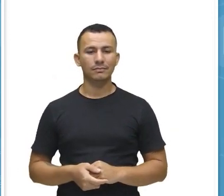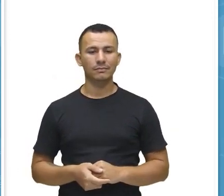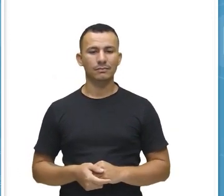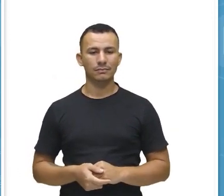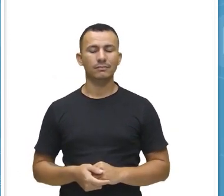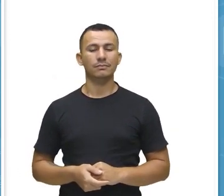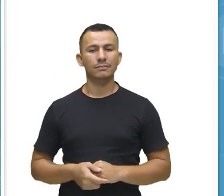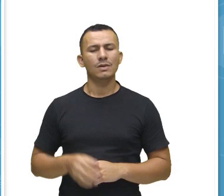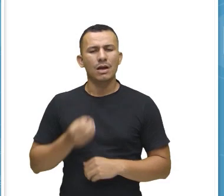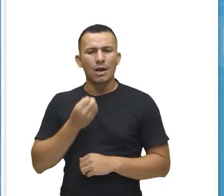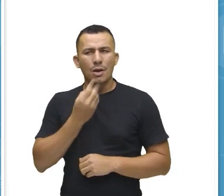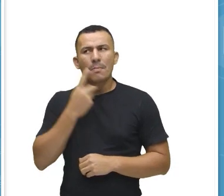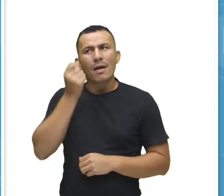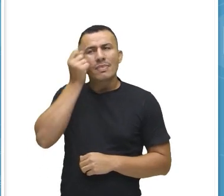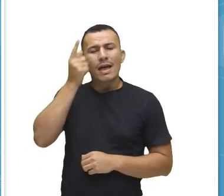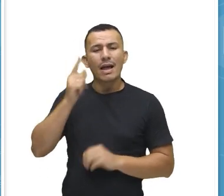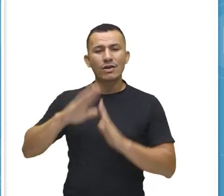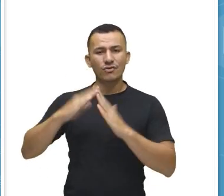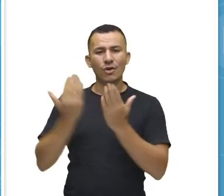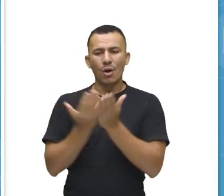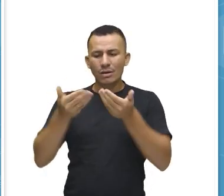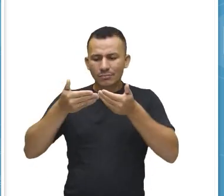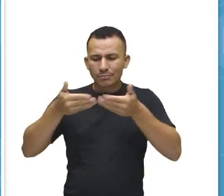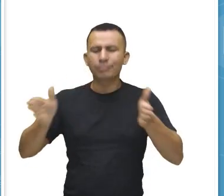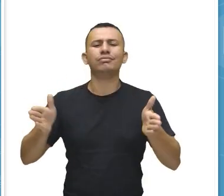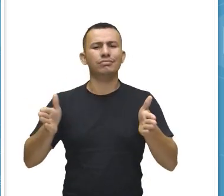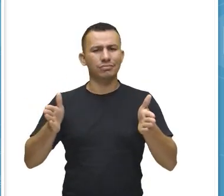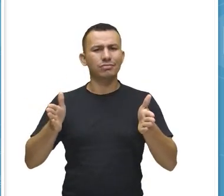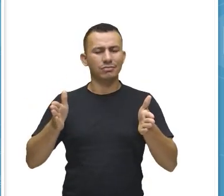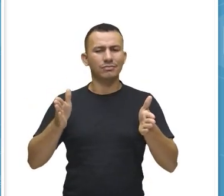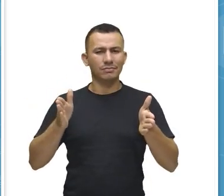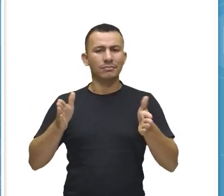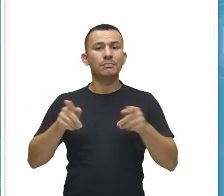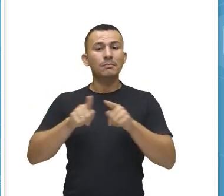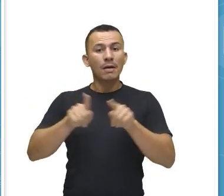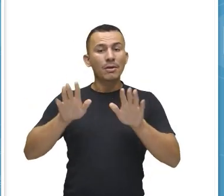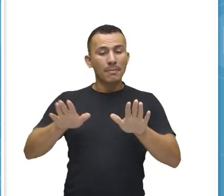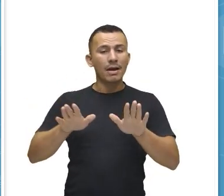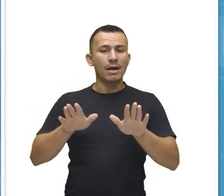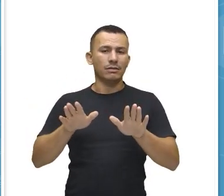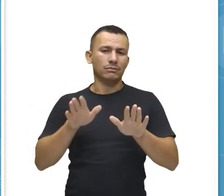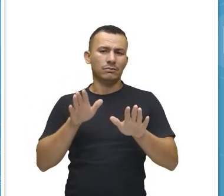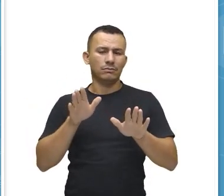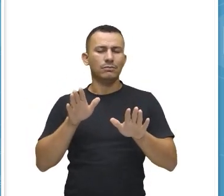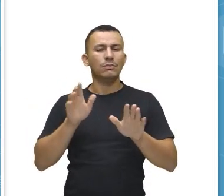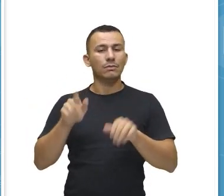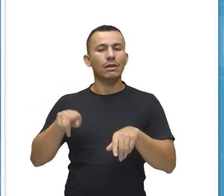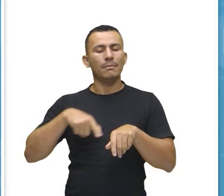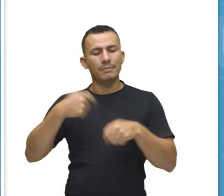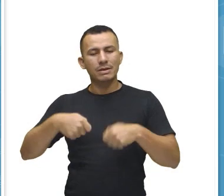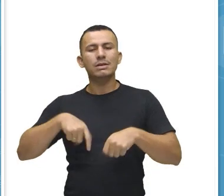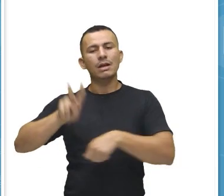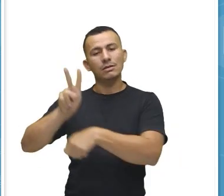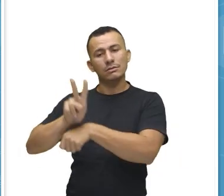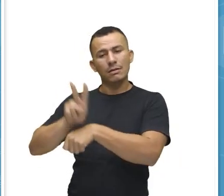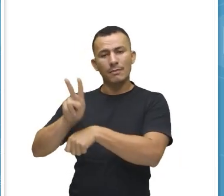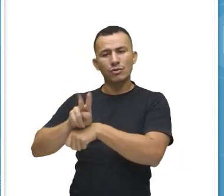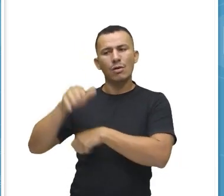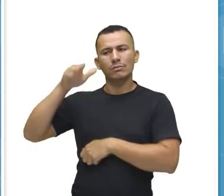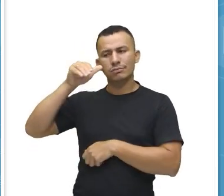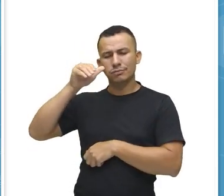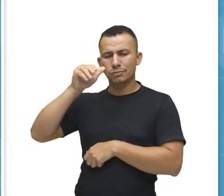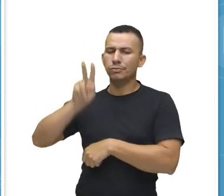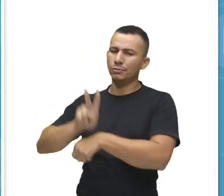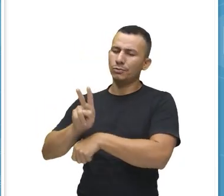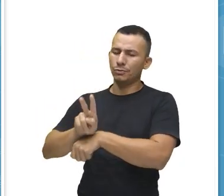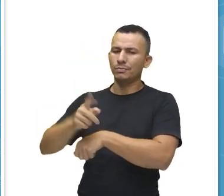as escolas no fim de semana, mas os alunos devem ser supervisionados, olha, por alguém responsável. Então são opções de